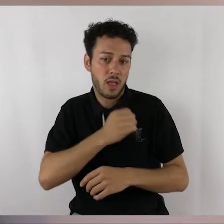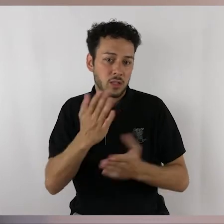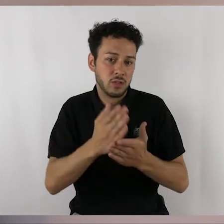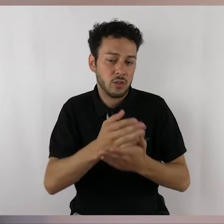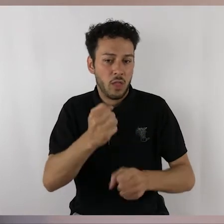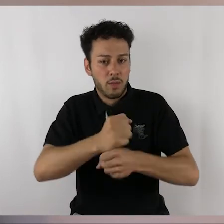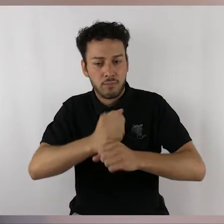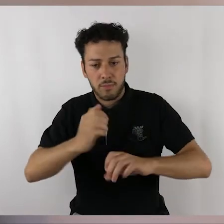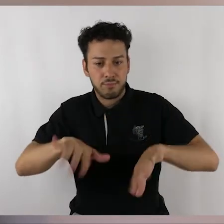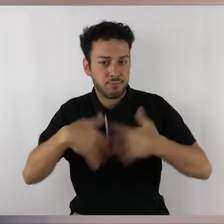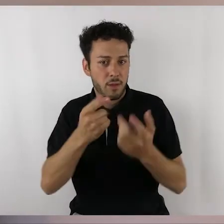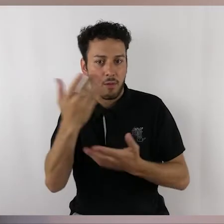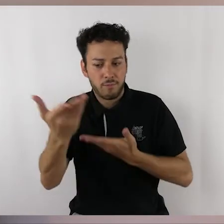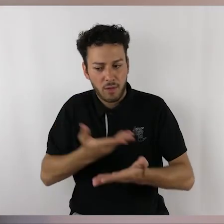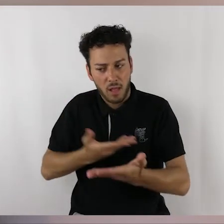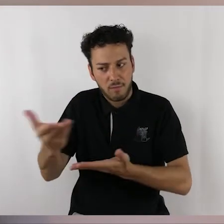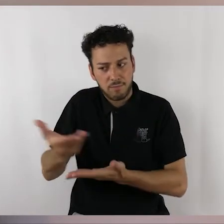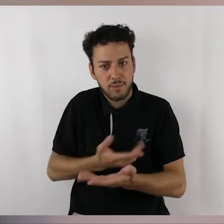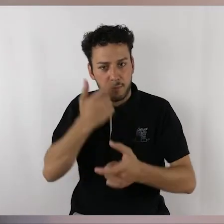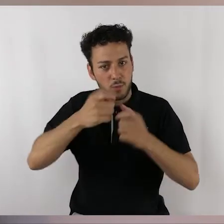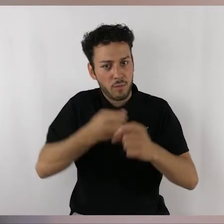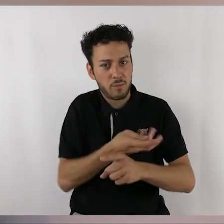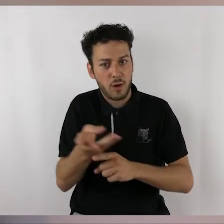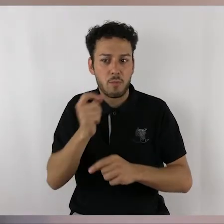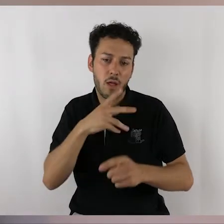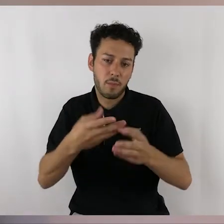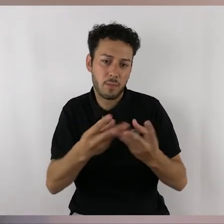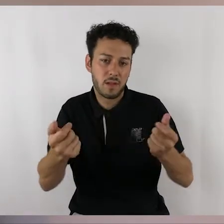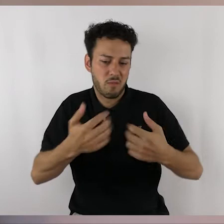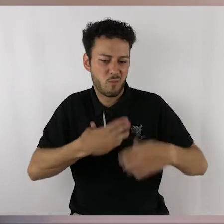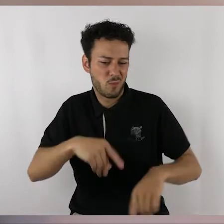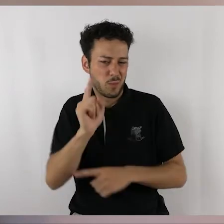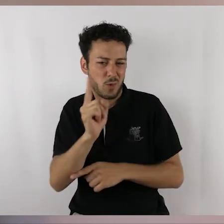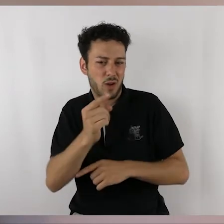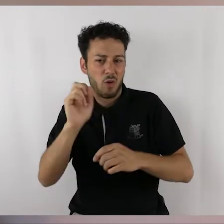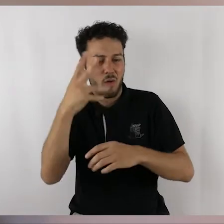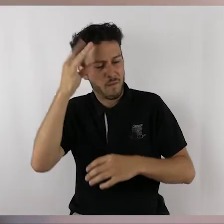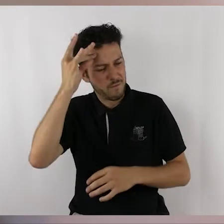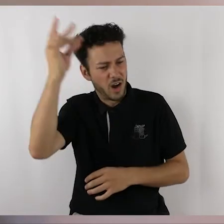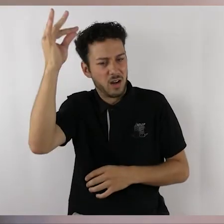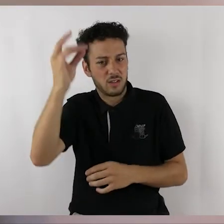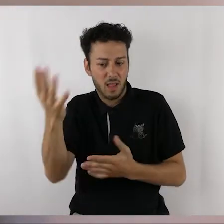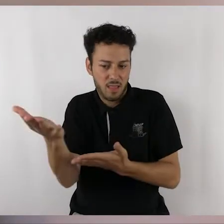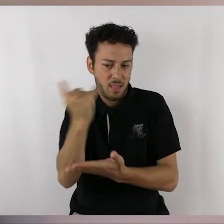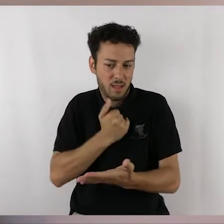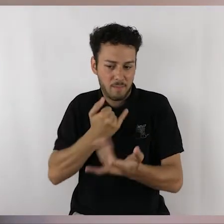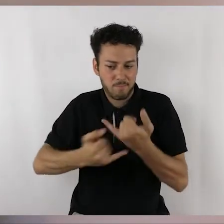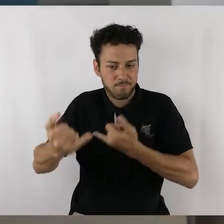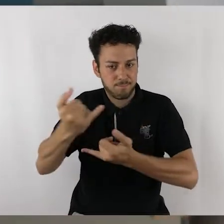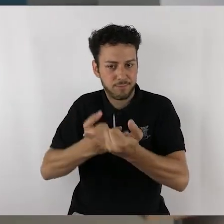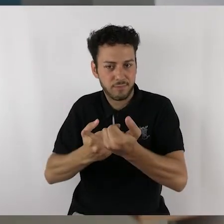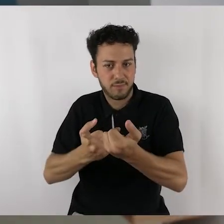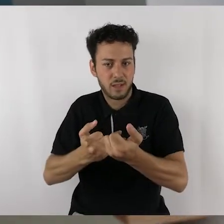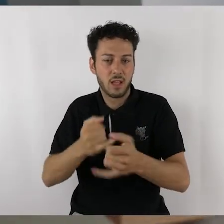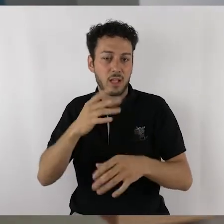casa no trabalho ou na escola convido diversas pessoas por trazerem um material que já não precisa outro que já não gostam outros estão fartos e para o